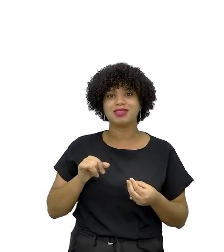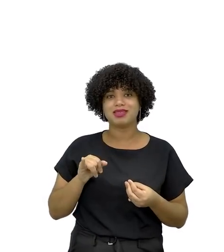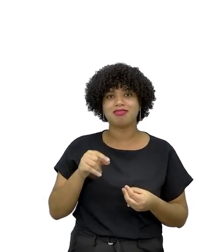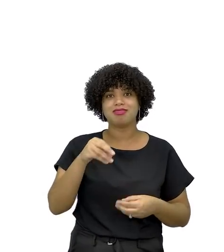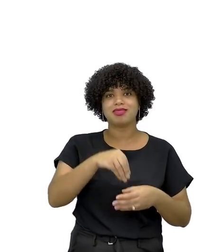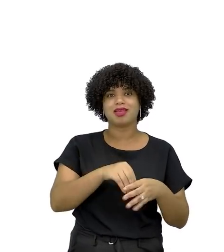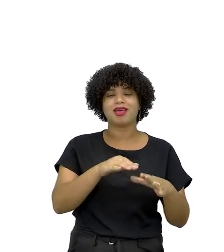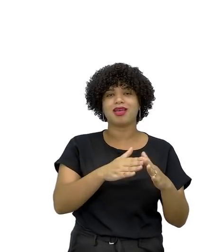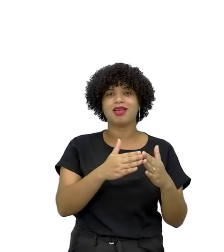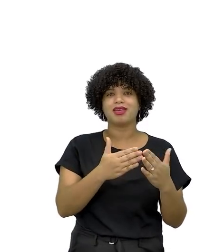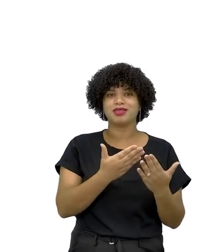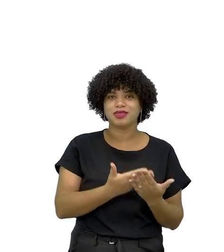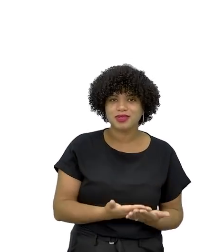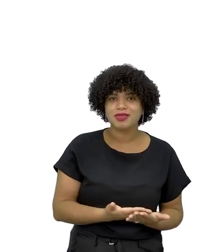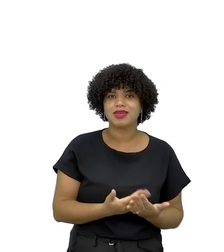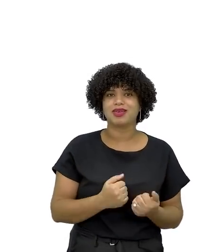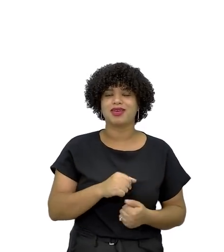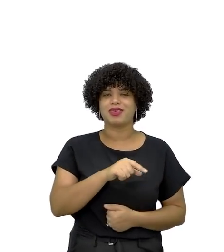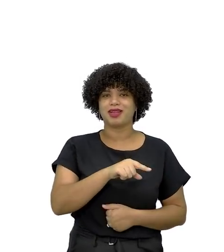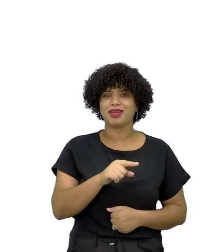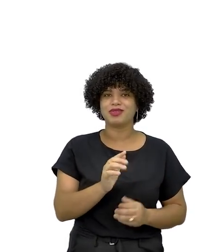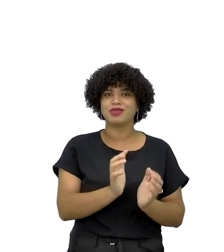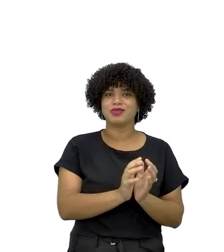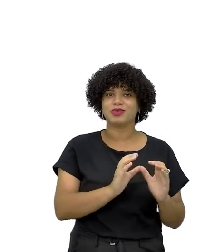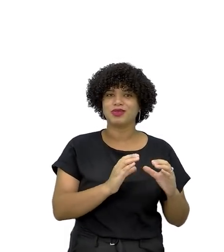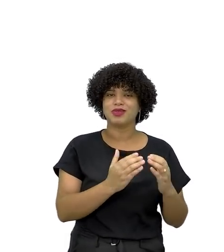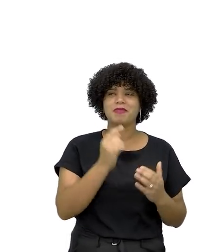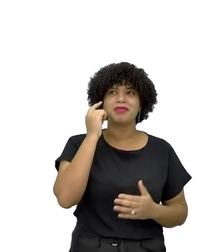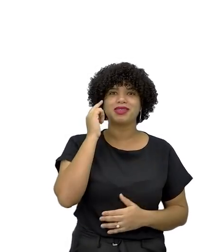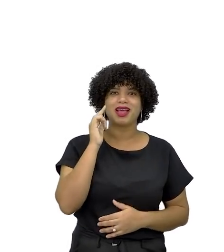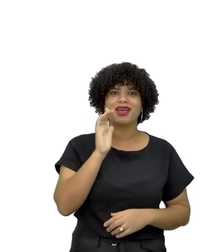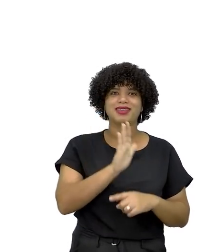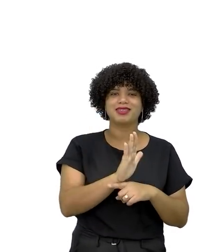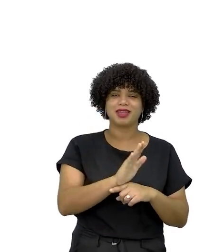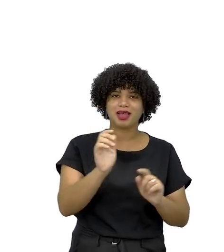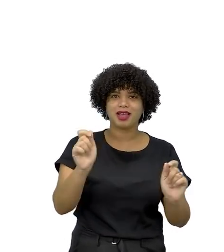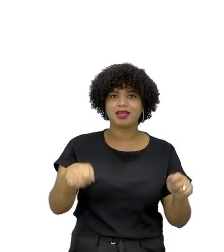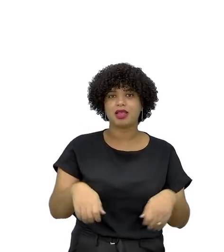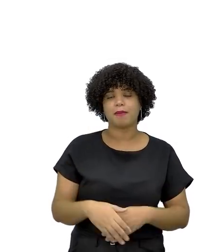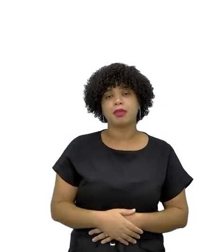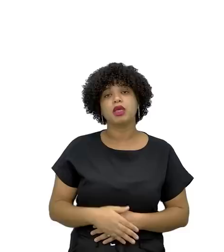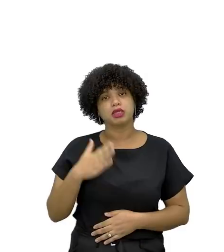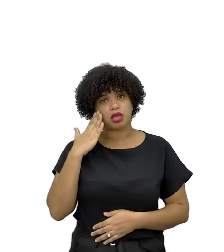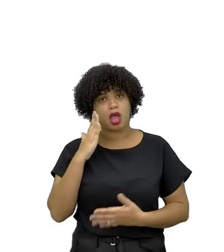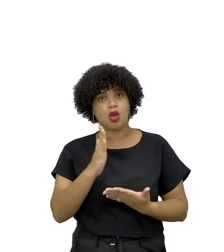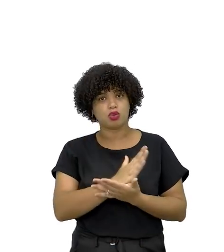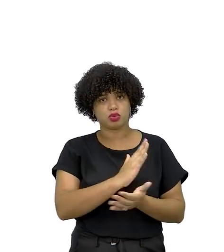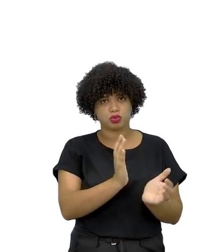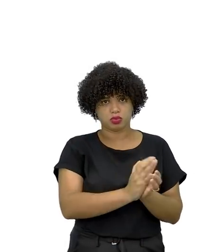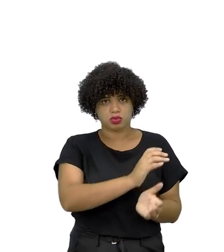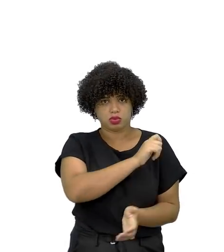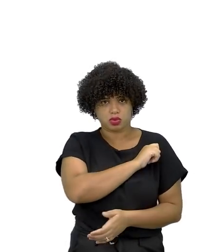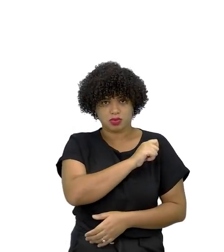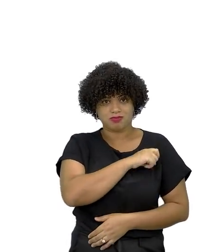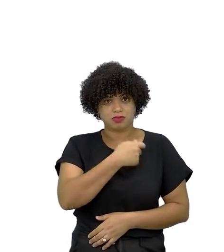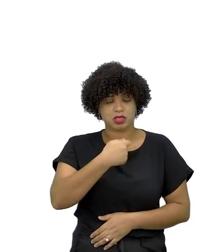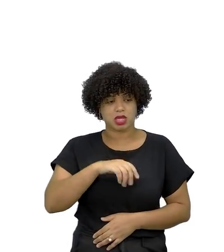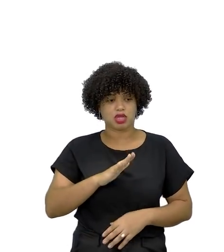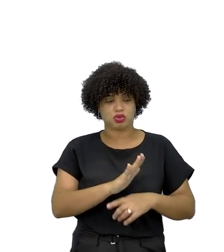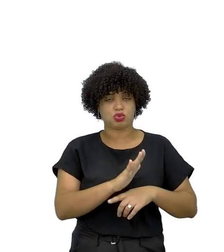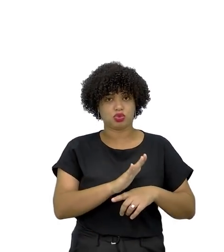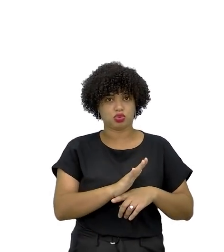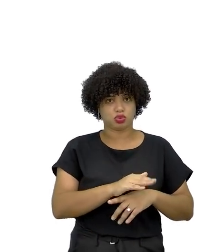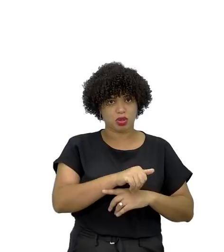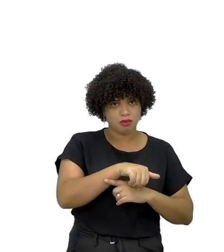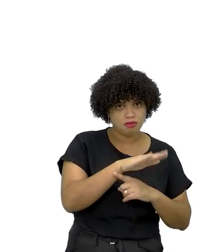caminhar sozinho, né, tem outros grupos que vai precisar mais do nosso apoio enquanto professores, né, então a gente vai estar apoiando, a gente